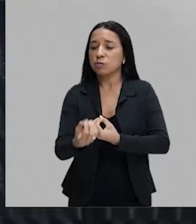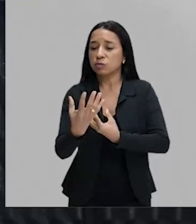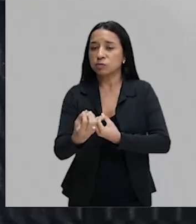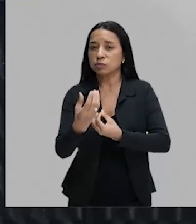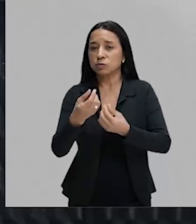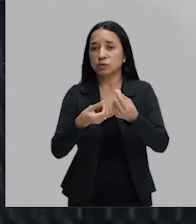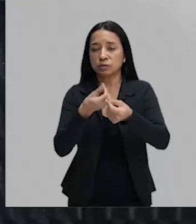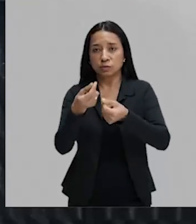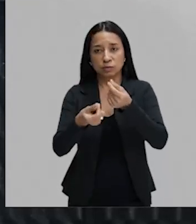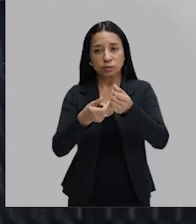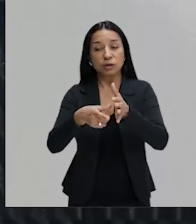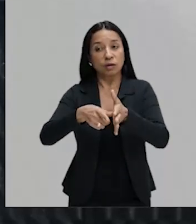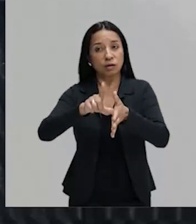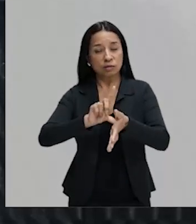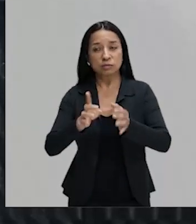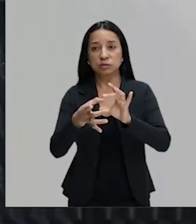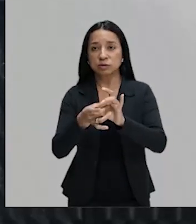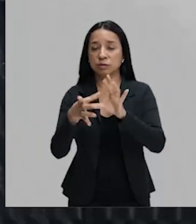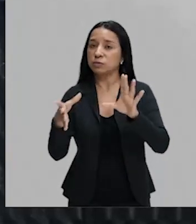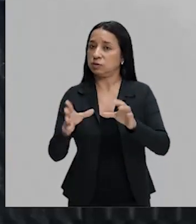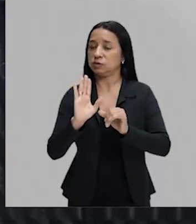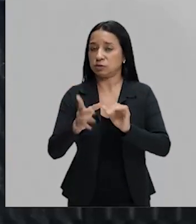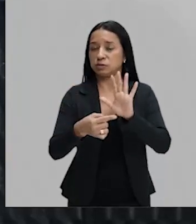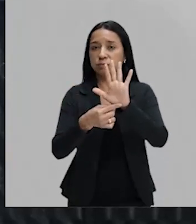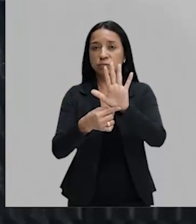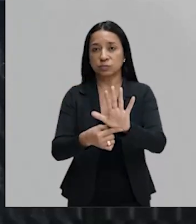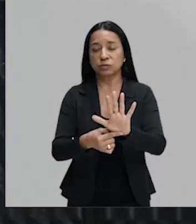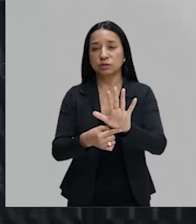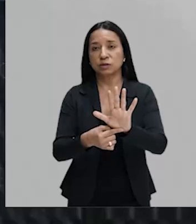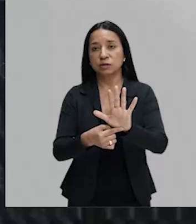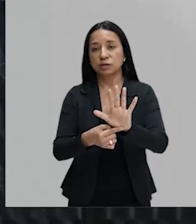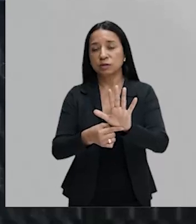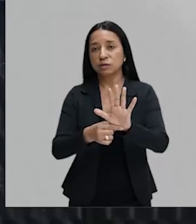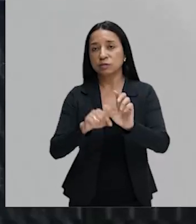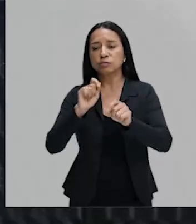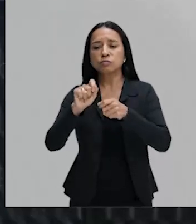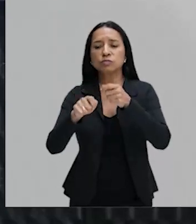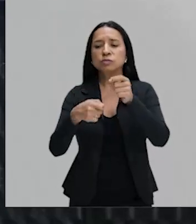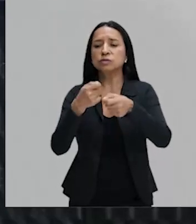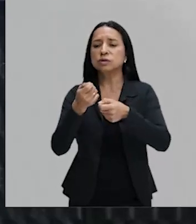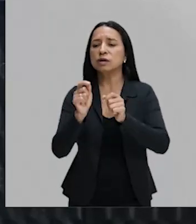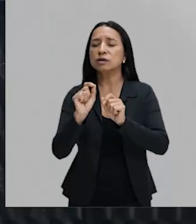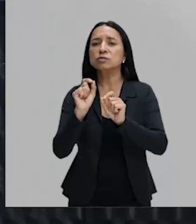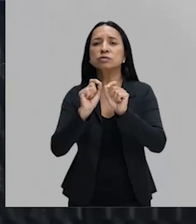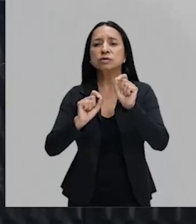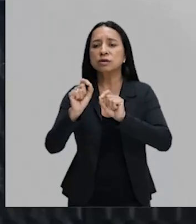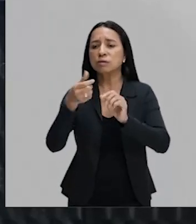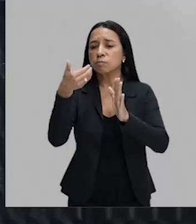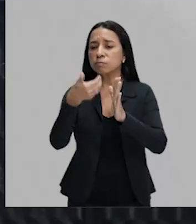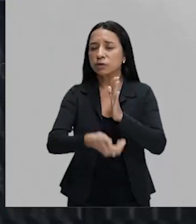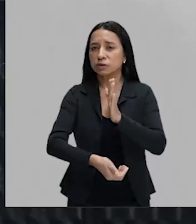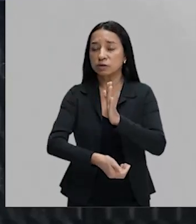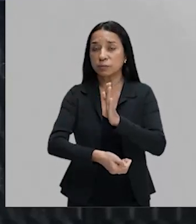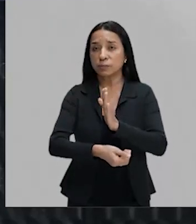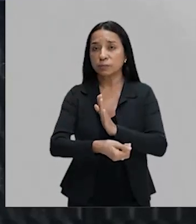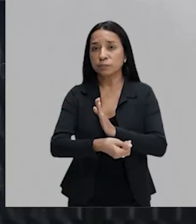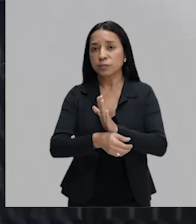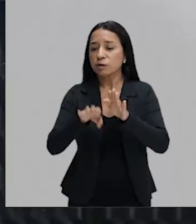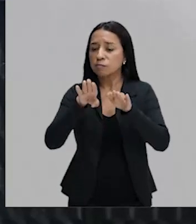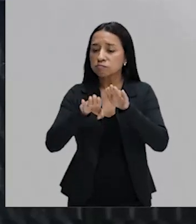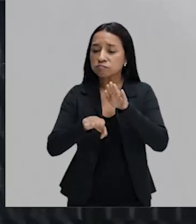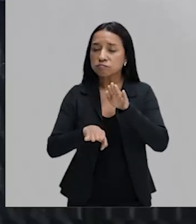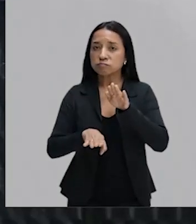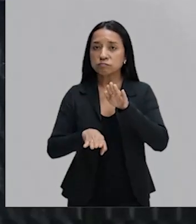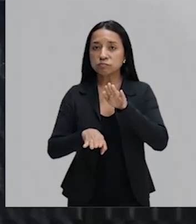antes mesmo da independência, elas já apresentam sinais de quê? De colapso, sinais de